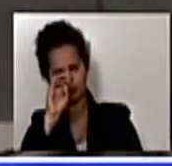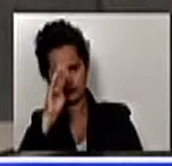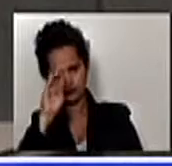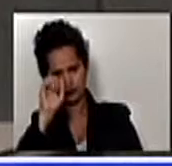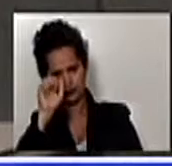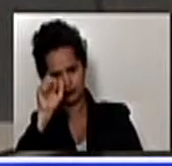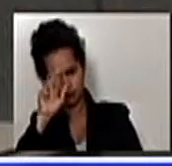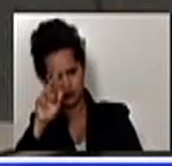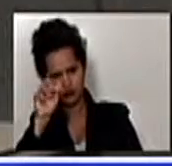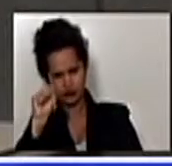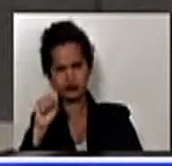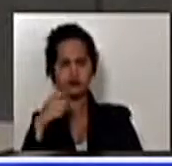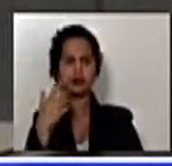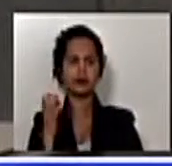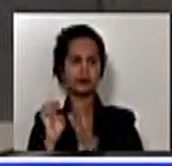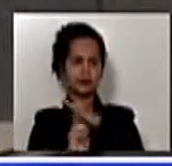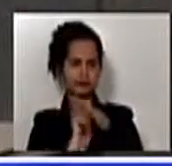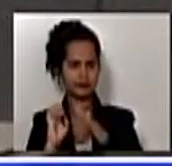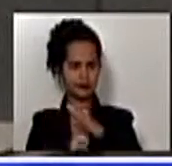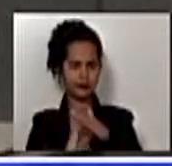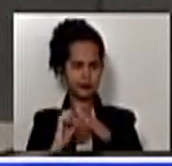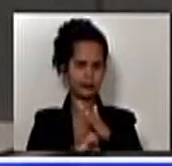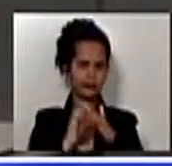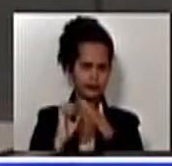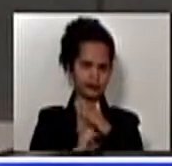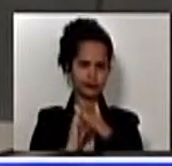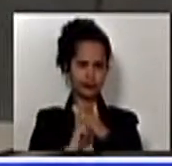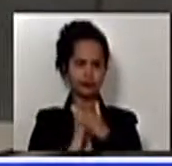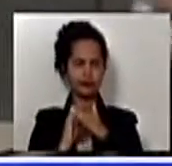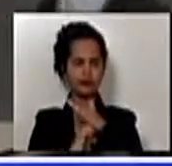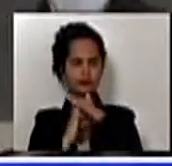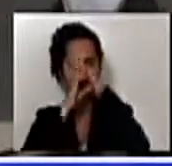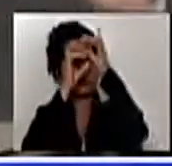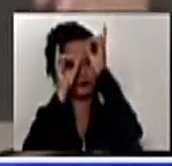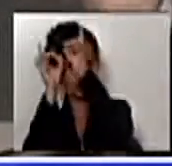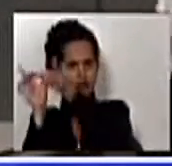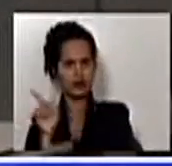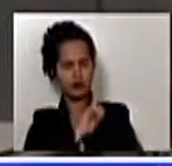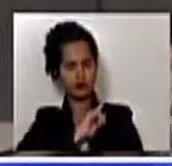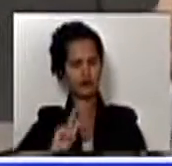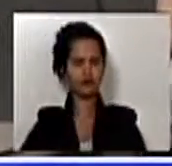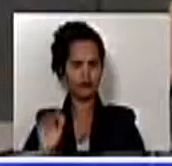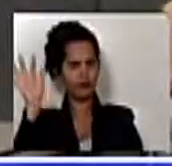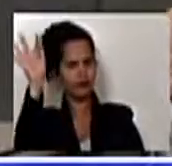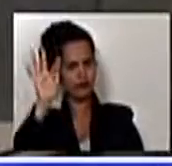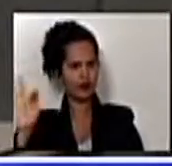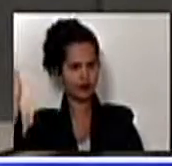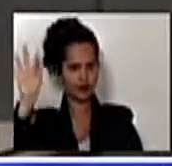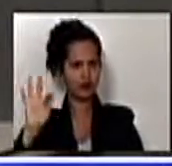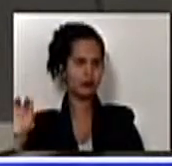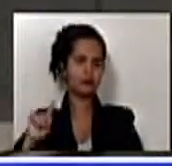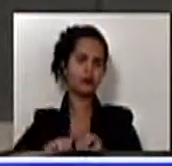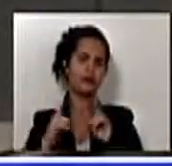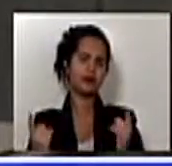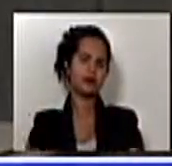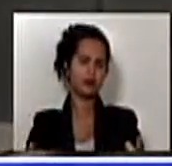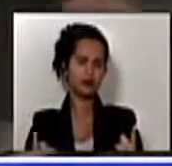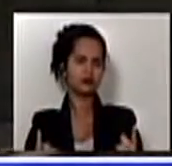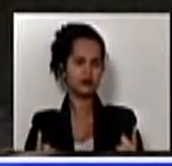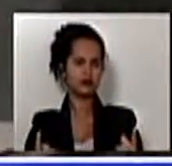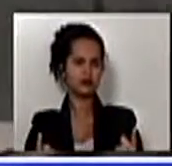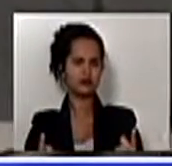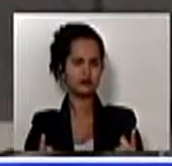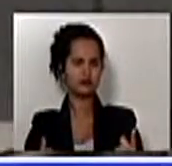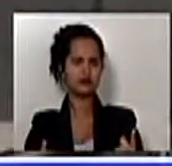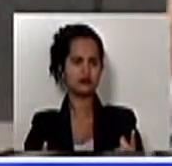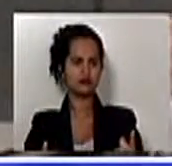quase 20 anos que a empresa, não é, foi em tese vendida ao governo federal, mas que não teve, não é, o aporte, não